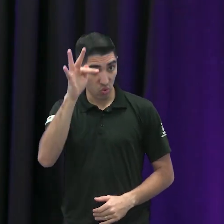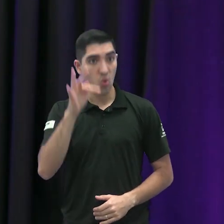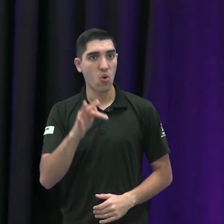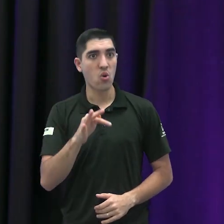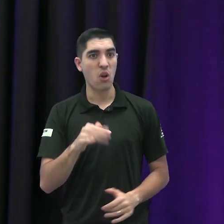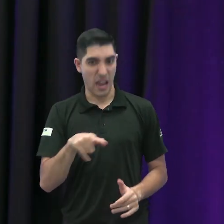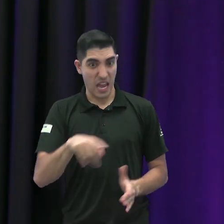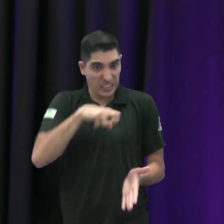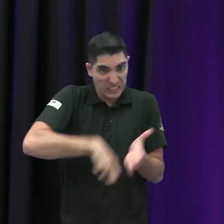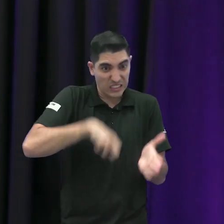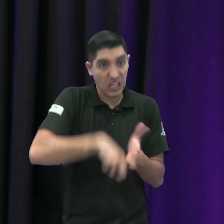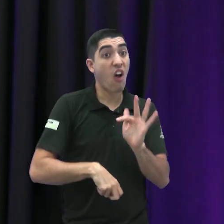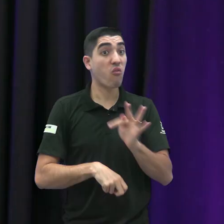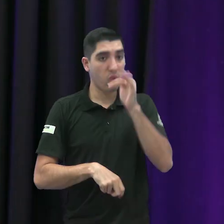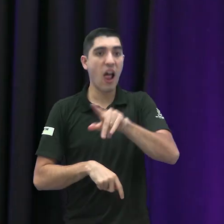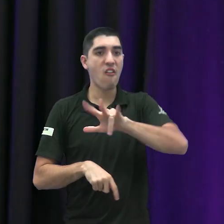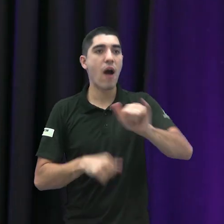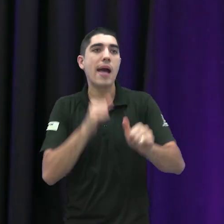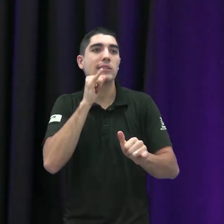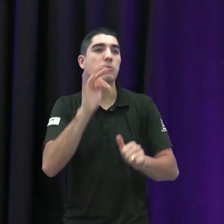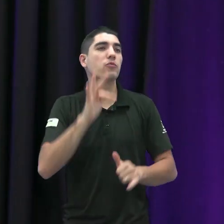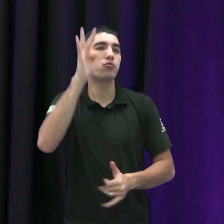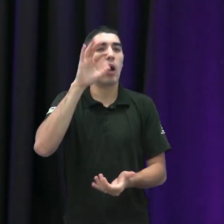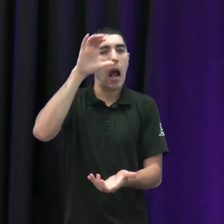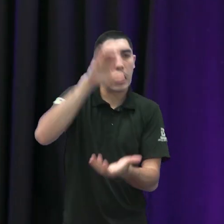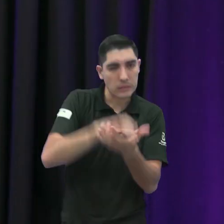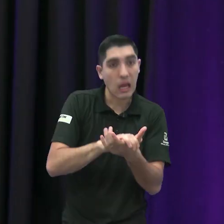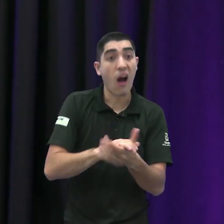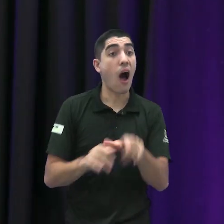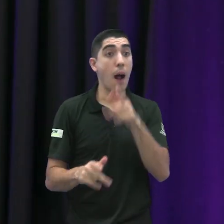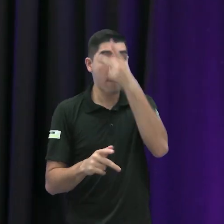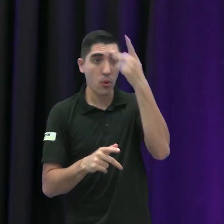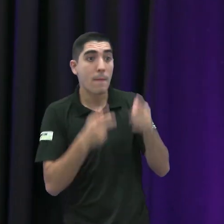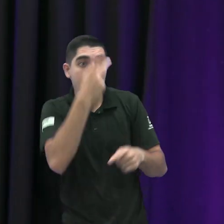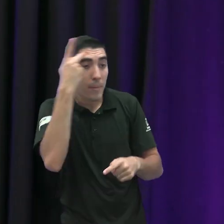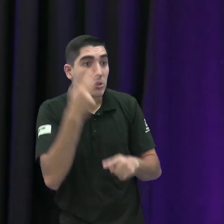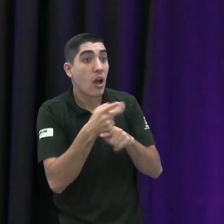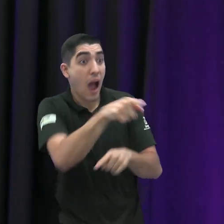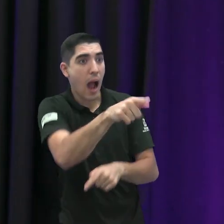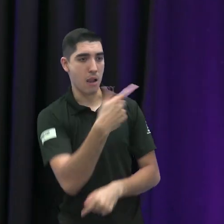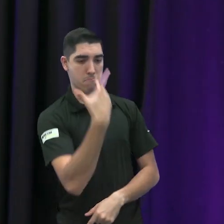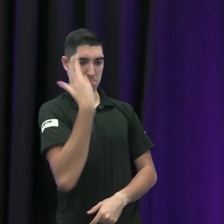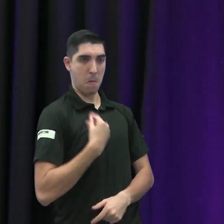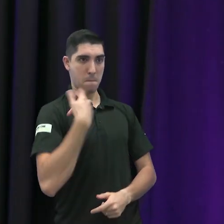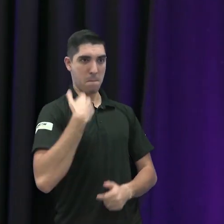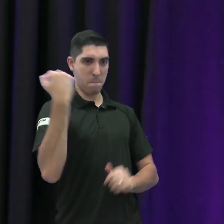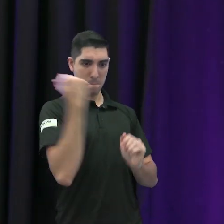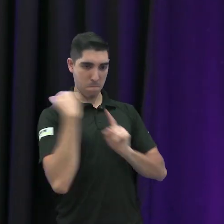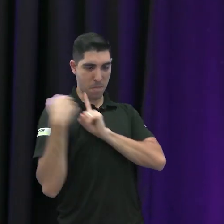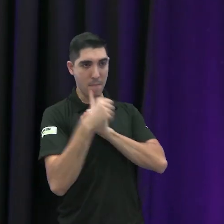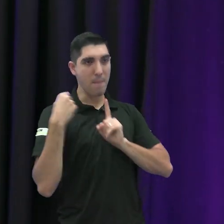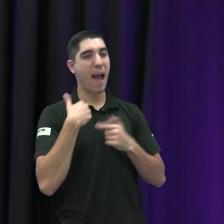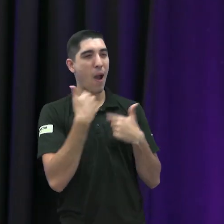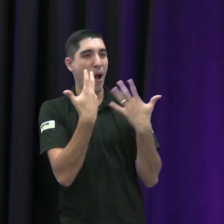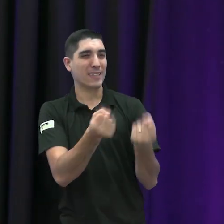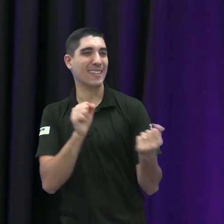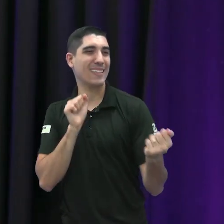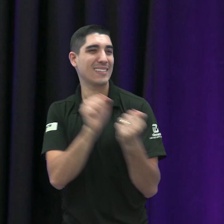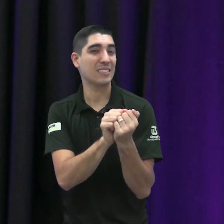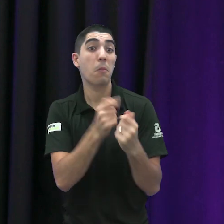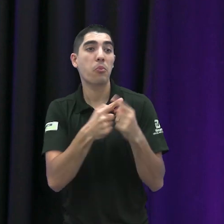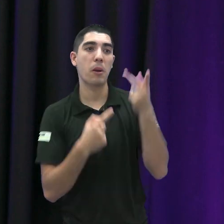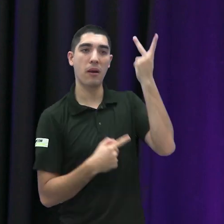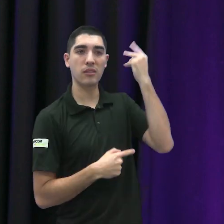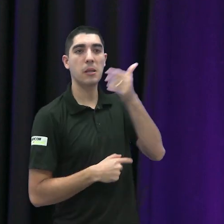que também vão fazer a mesma coisa com elas, quando adultas, porque é com quem elas sabem viver. Então, eu preciso falar